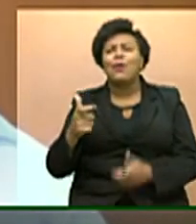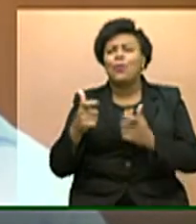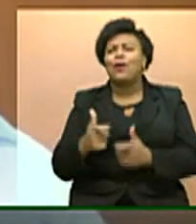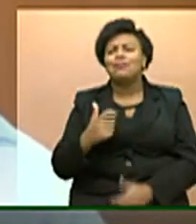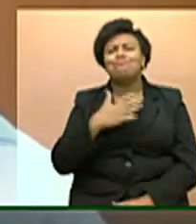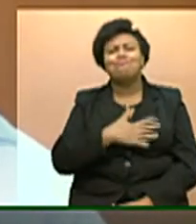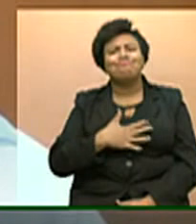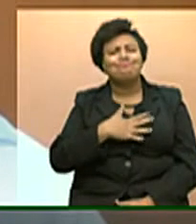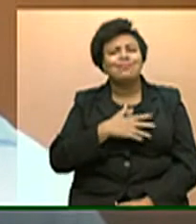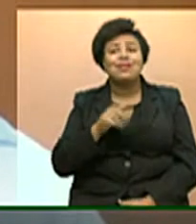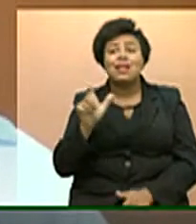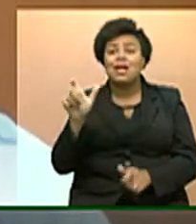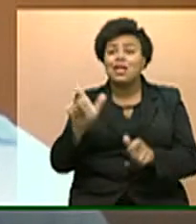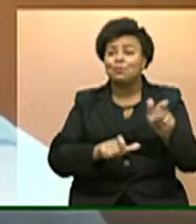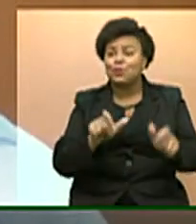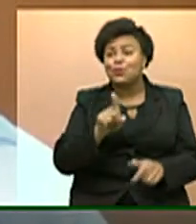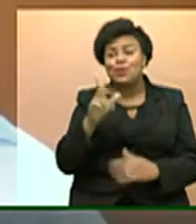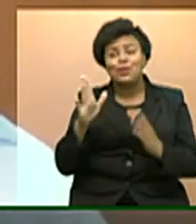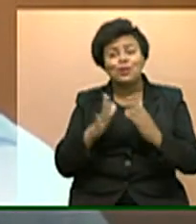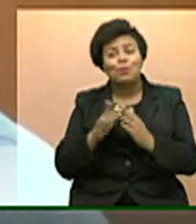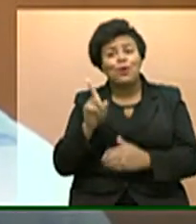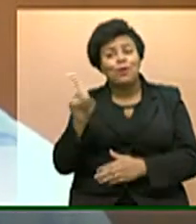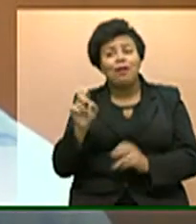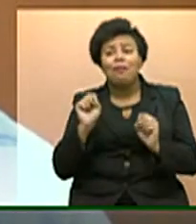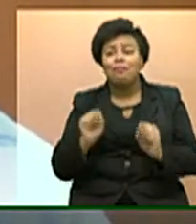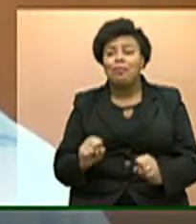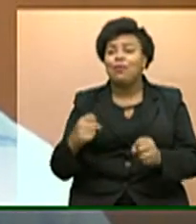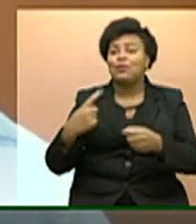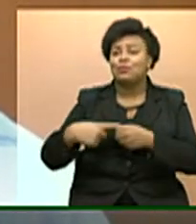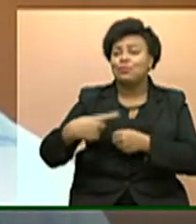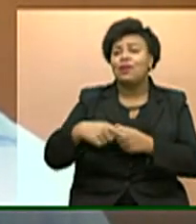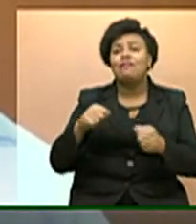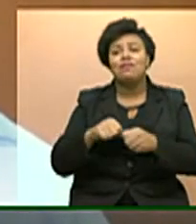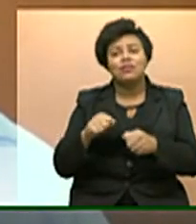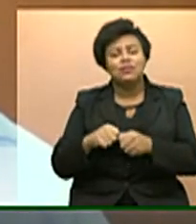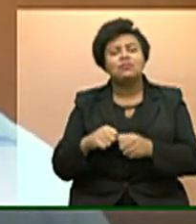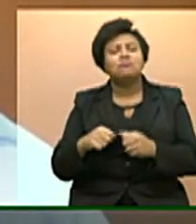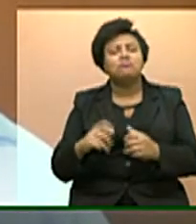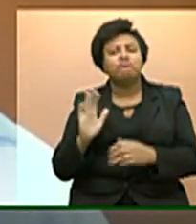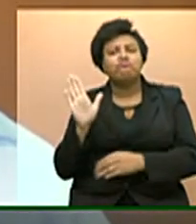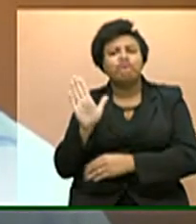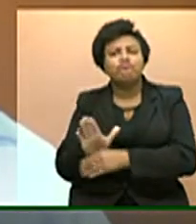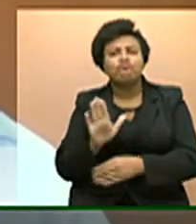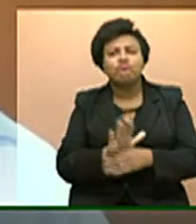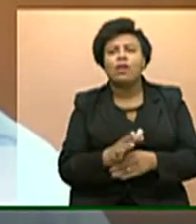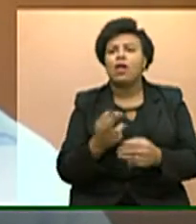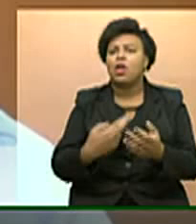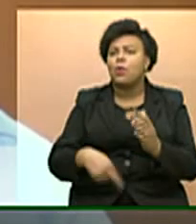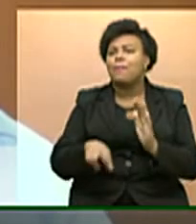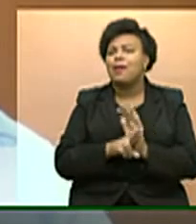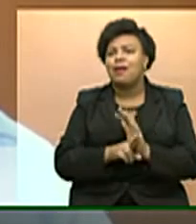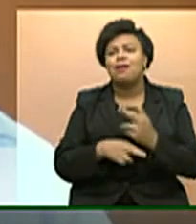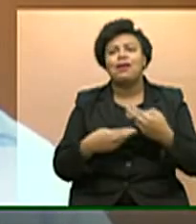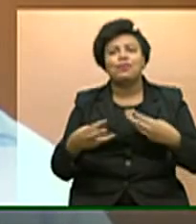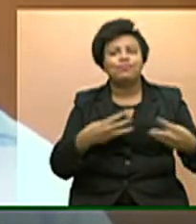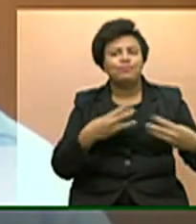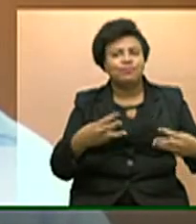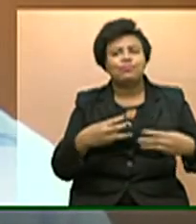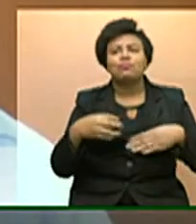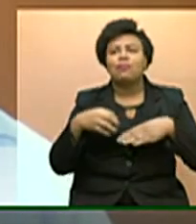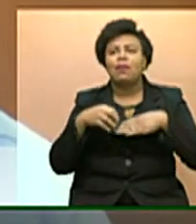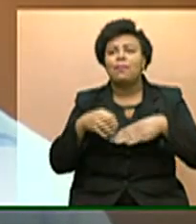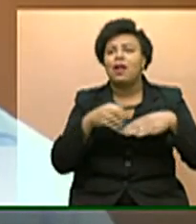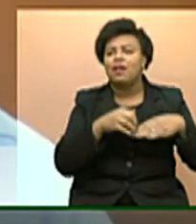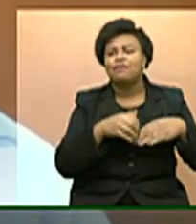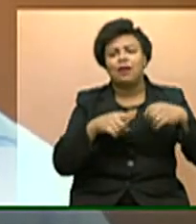querem apenas que possa-se também o município fazer a sua parte em ajudar a recuperar rodovias para o transporte da